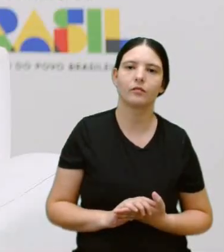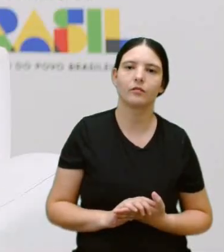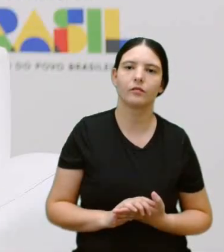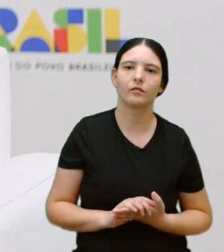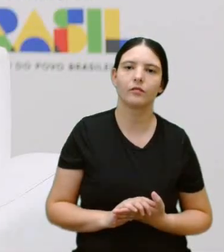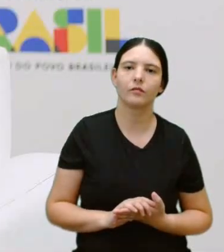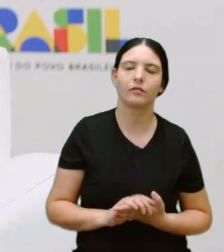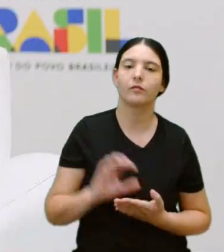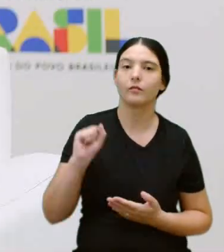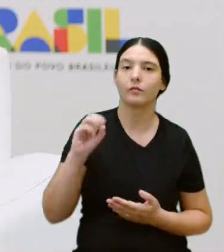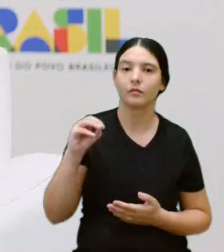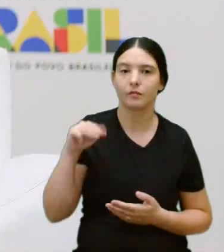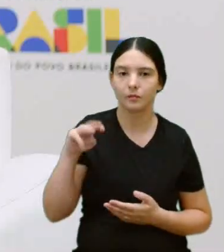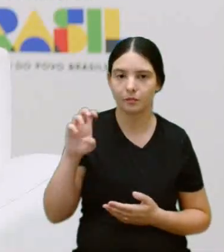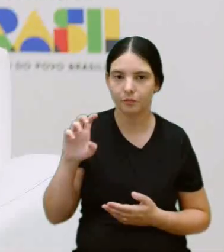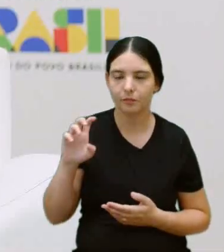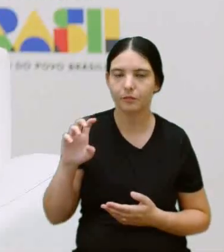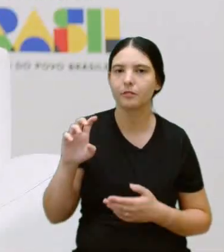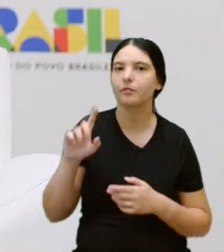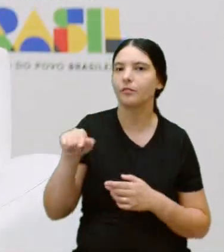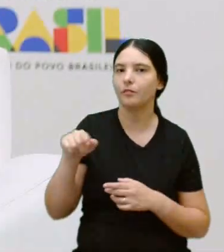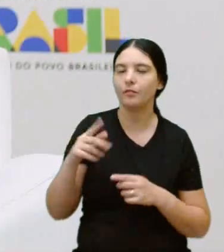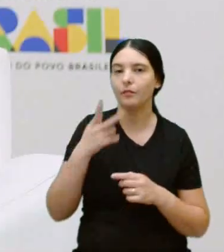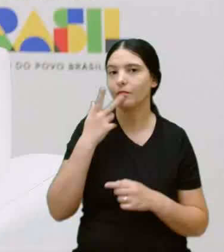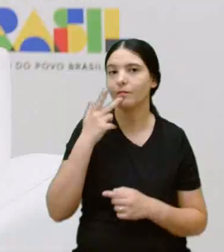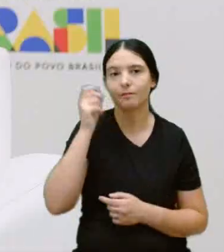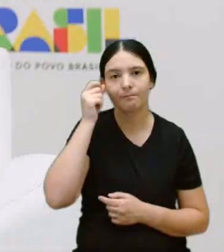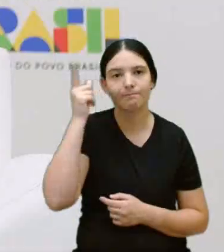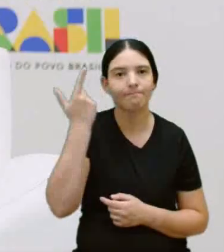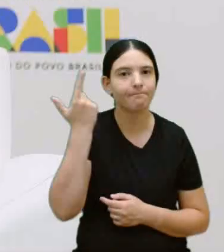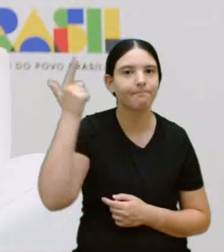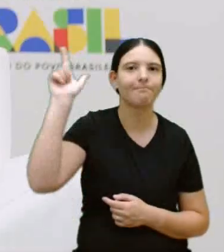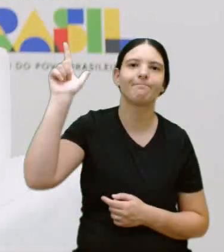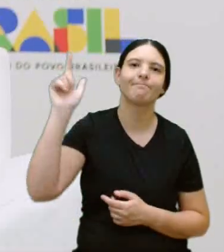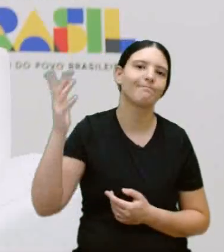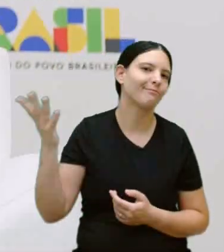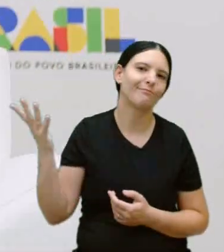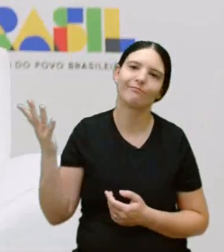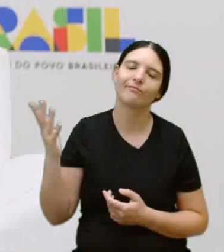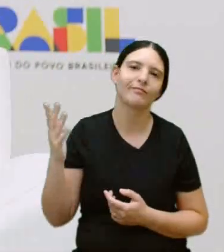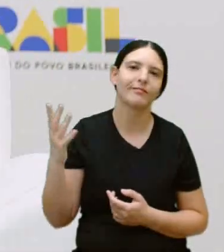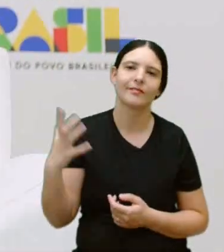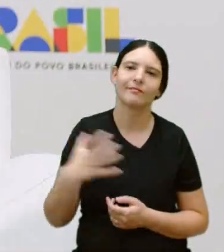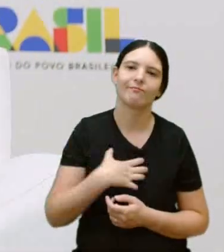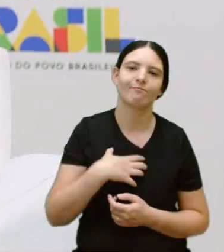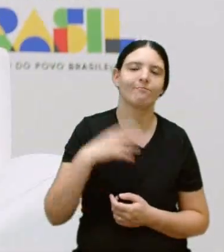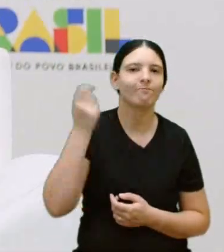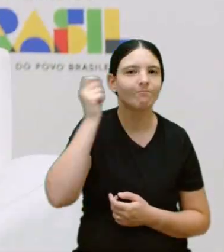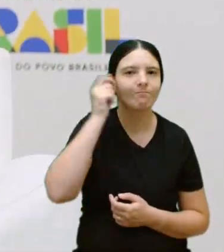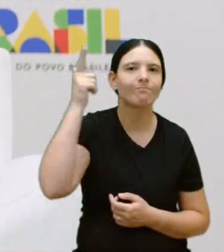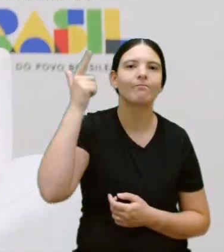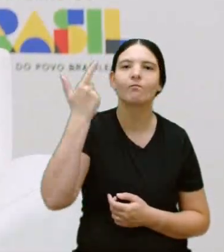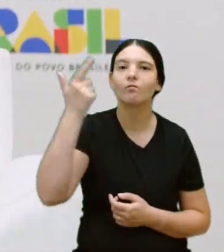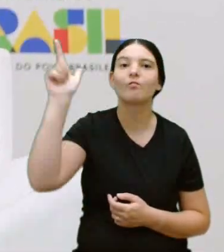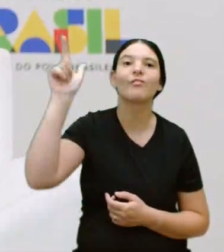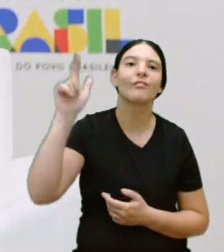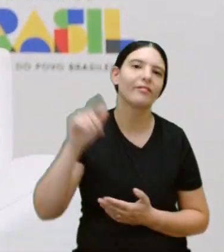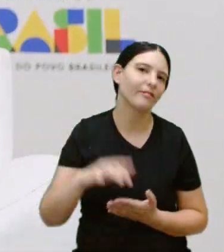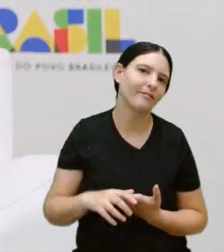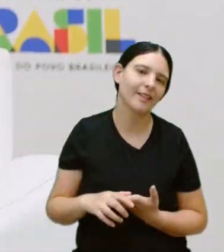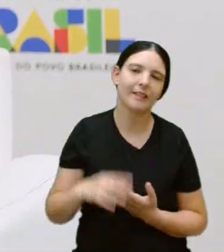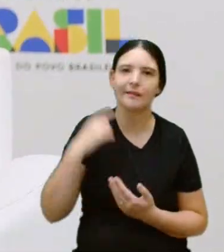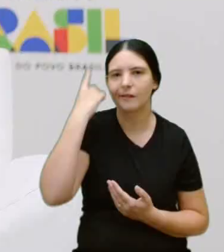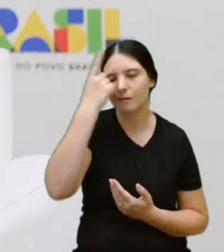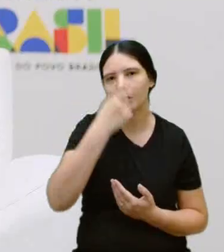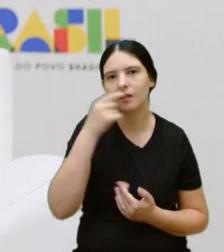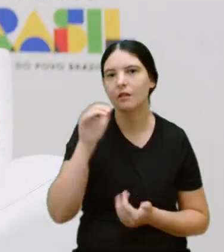ela vai falar de uma outra cultura, né? É um outro código cultural. Então, as pessoas não casam lá pela aparência. Elas